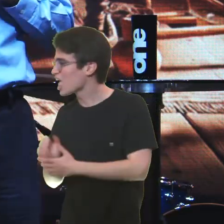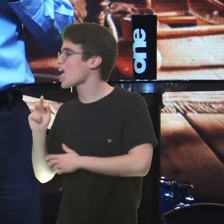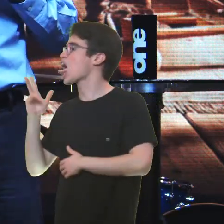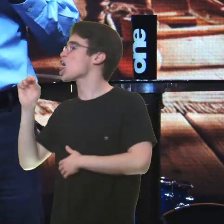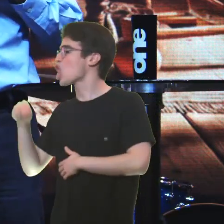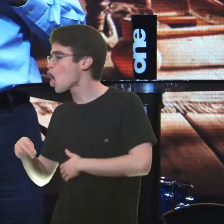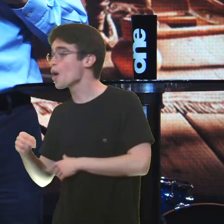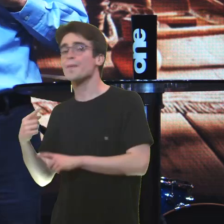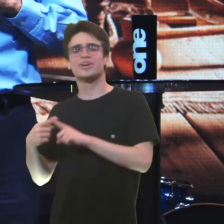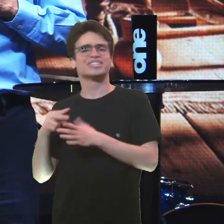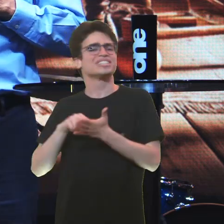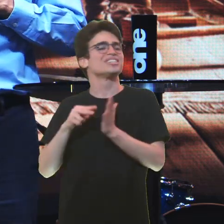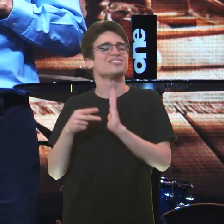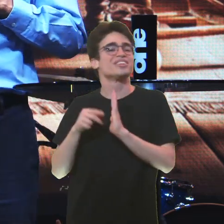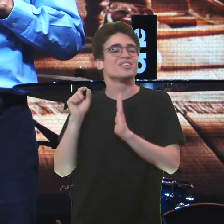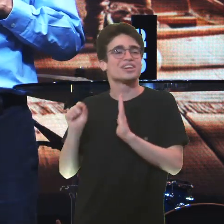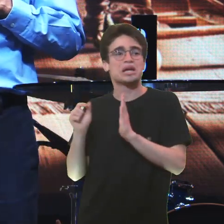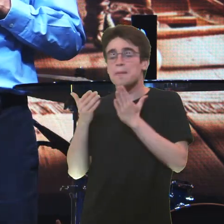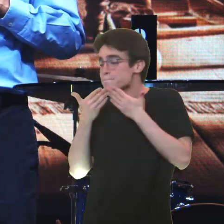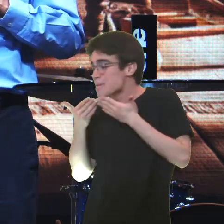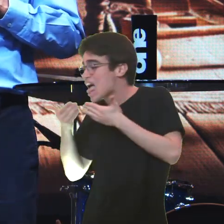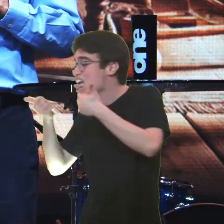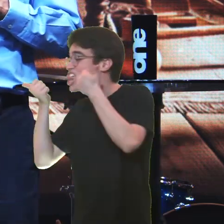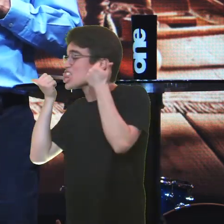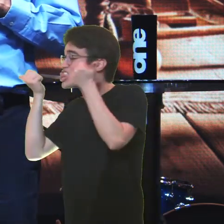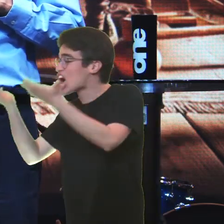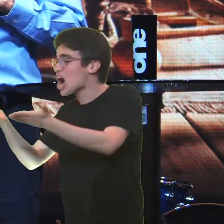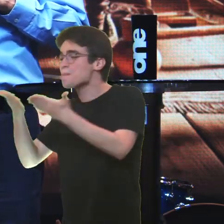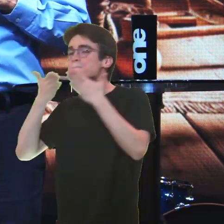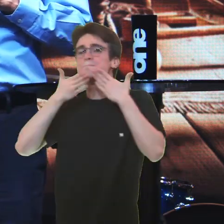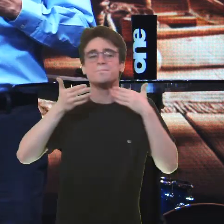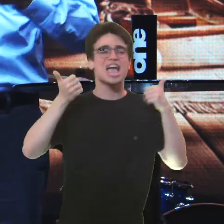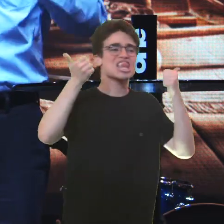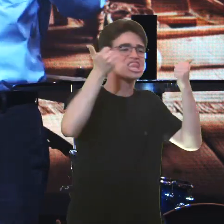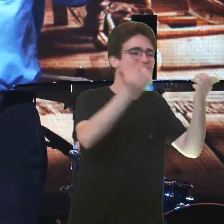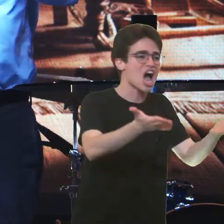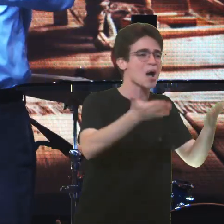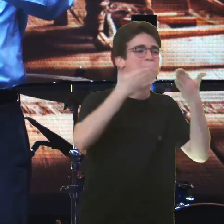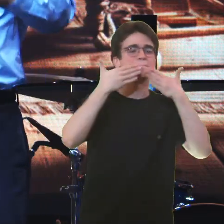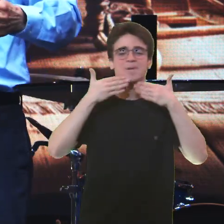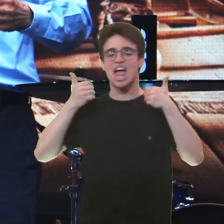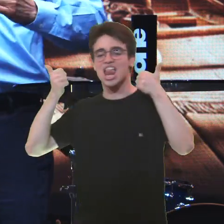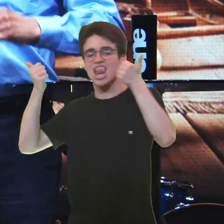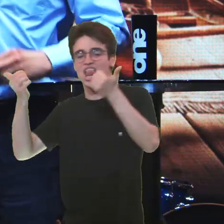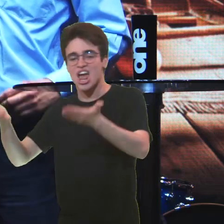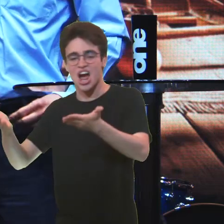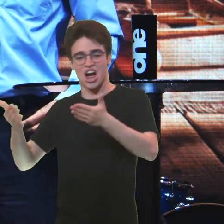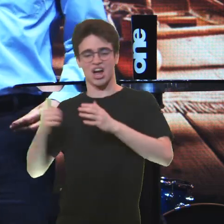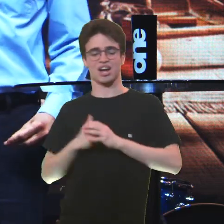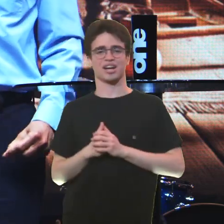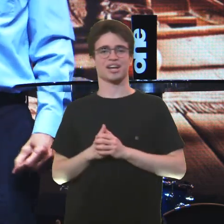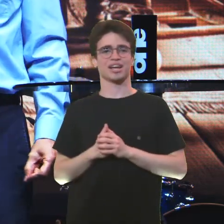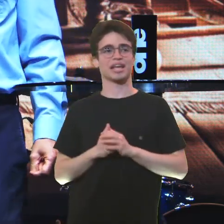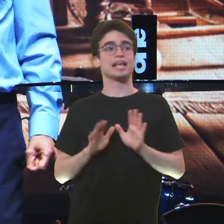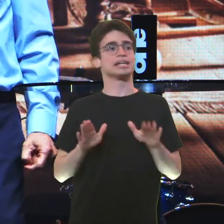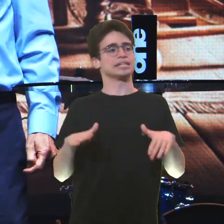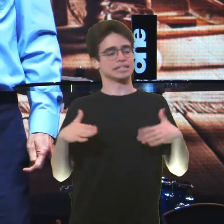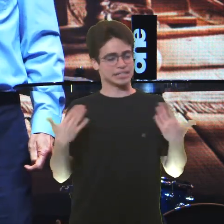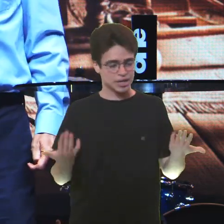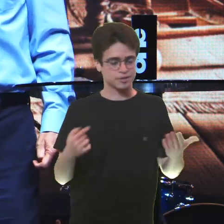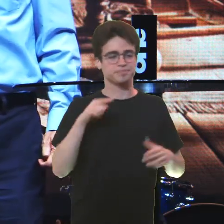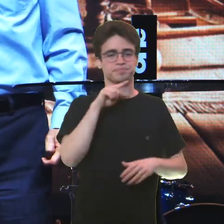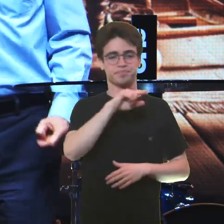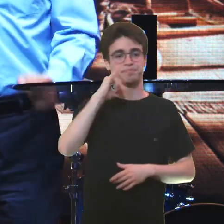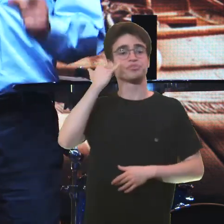mejor a la Porque otra eles estão persona. dizendo todo o melhor para outra pessoa. Entonces ahora la carta de Jeremías Então agora a carta